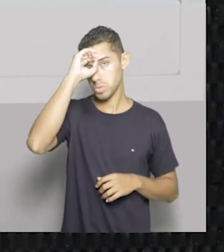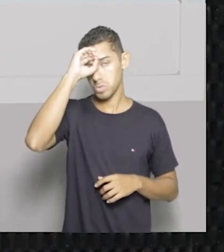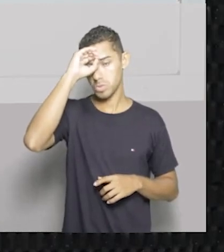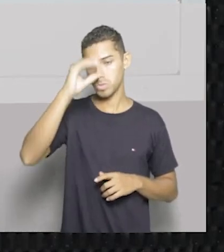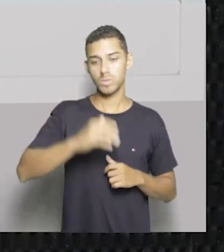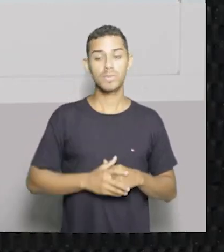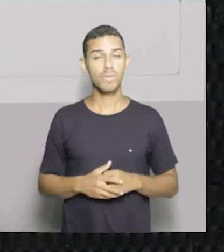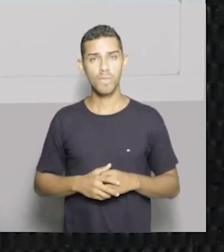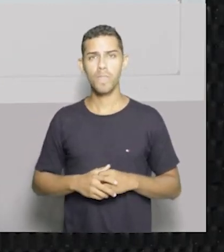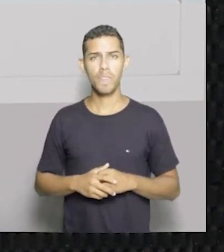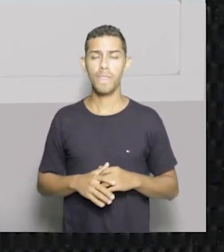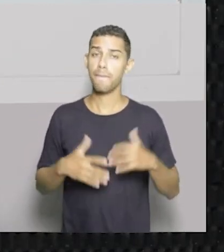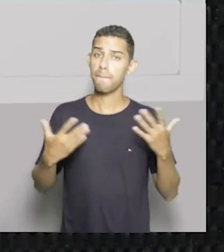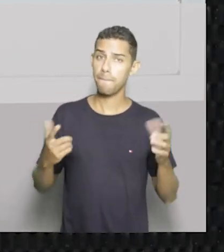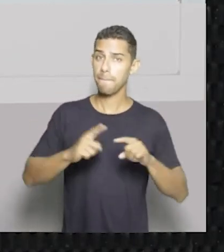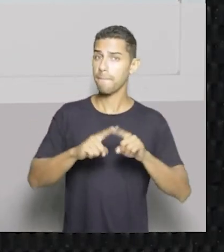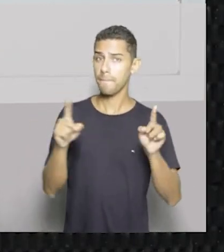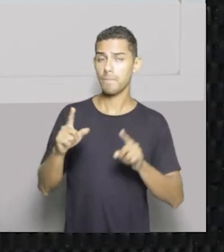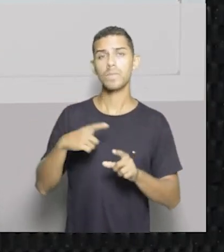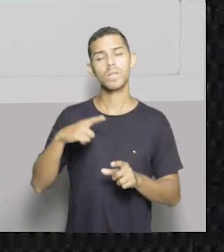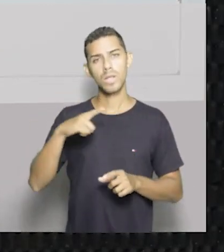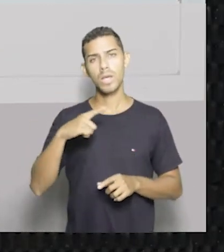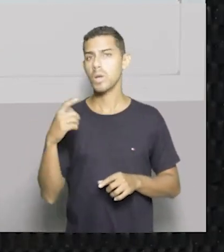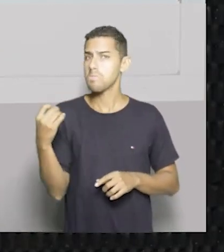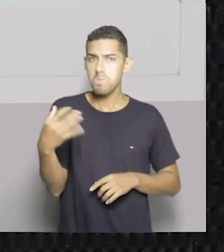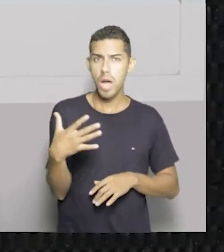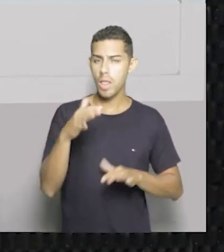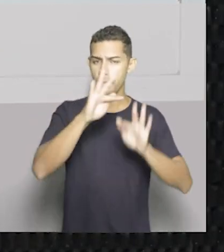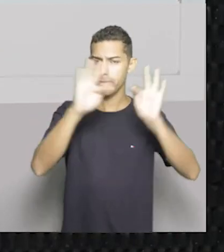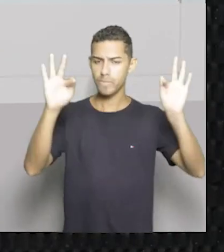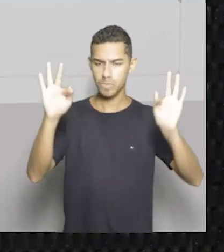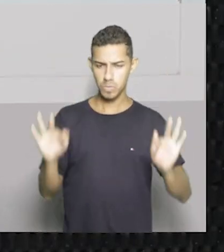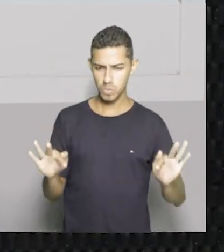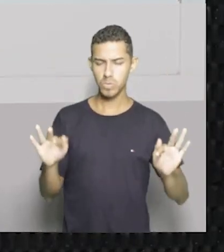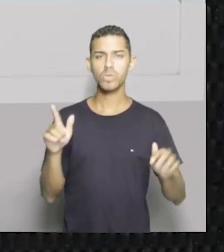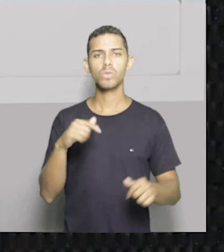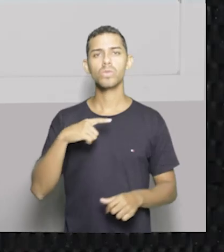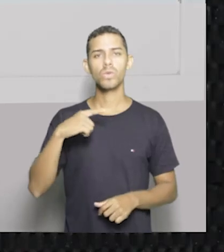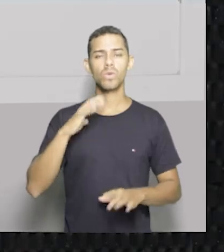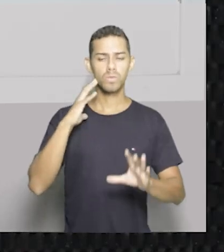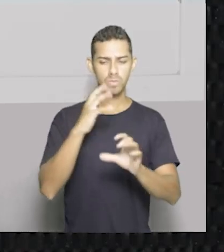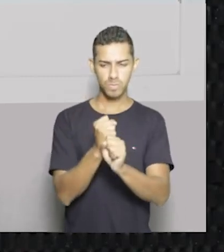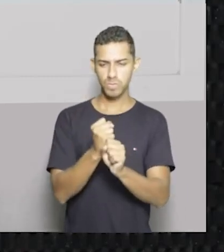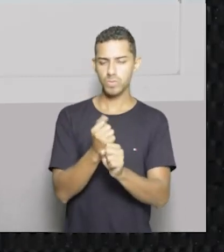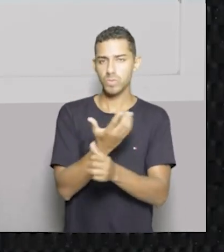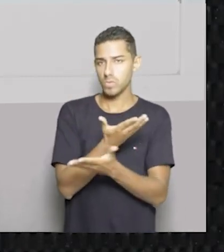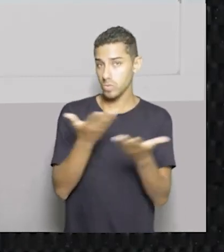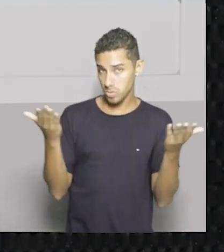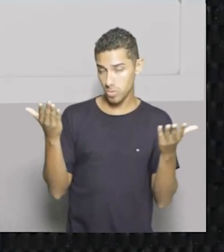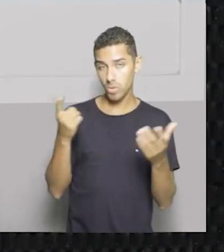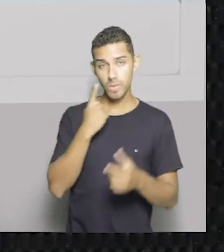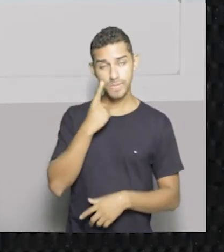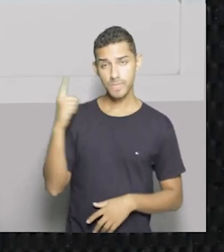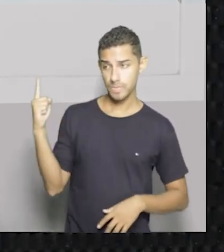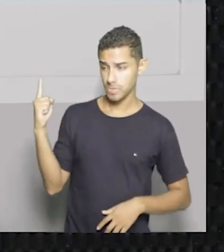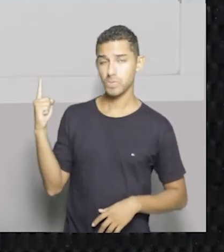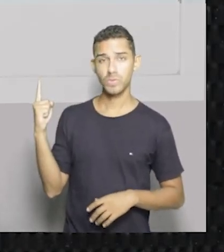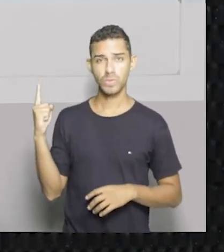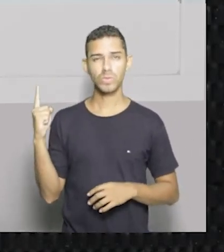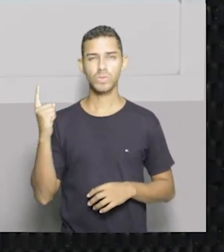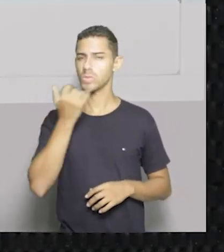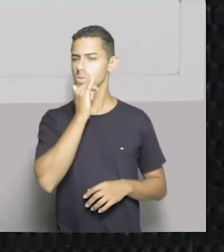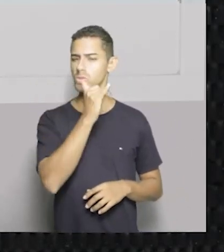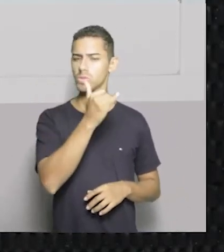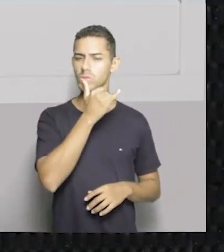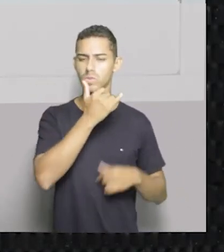tá? Mas temos uma nova formulazinha para calcular a corrente